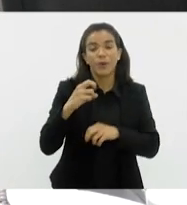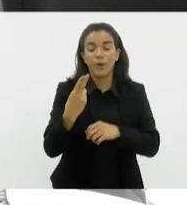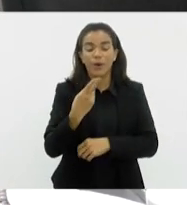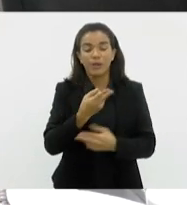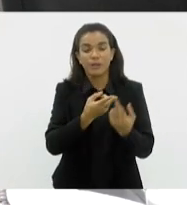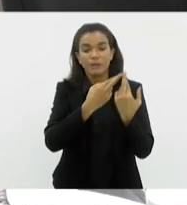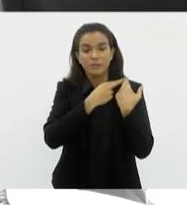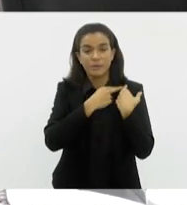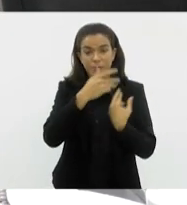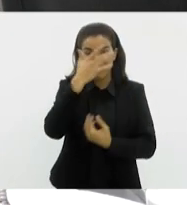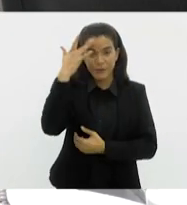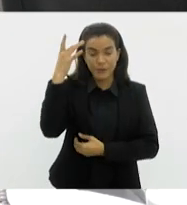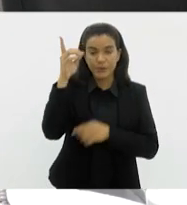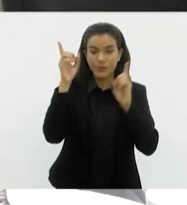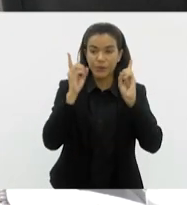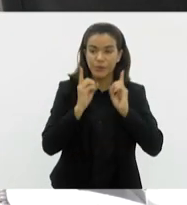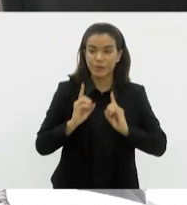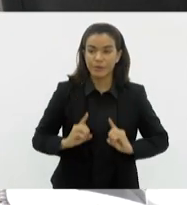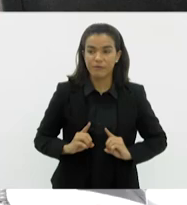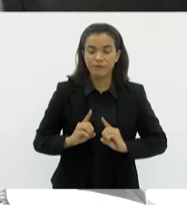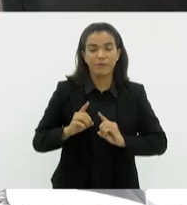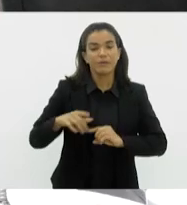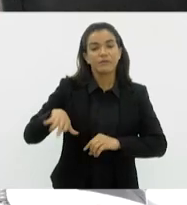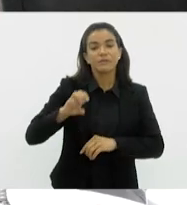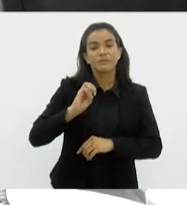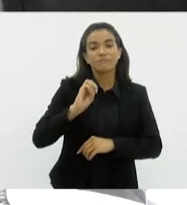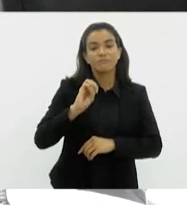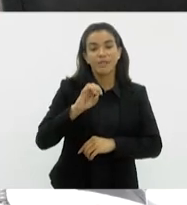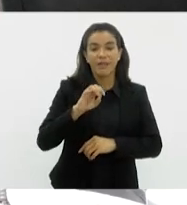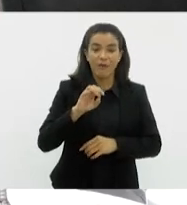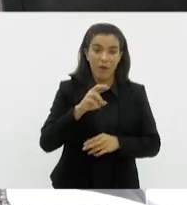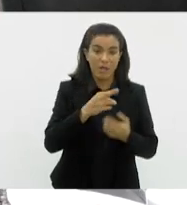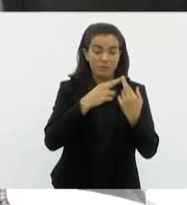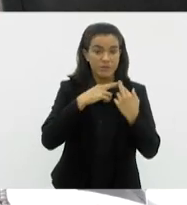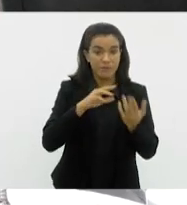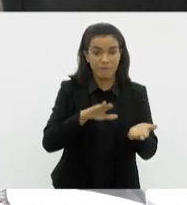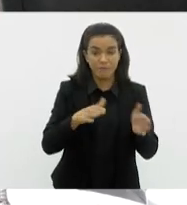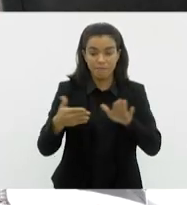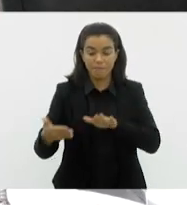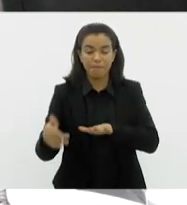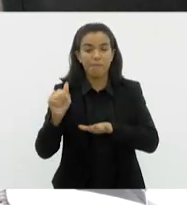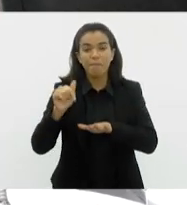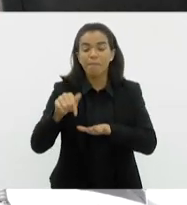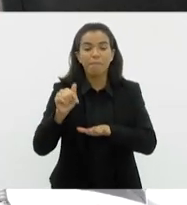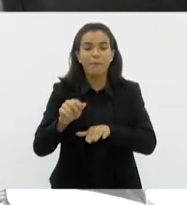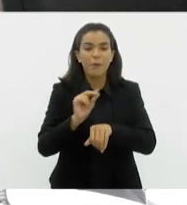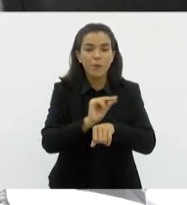responsáveis por pessoas com deficiência em caso de falecimento destes, cujo